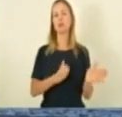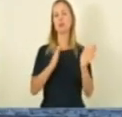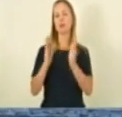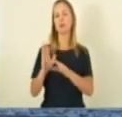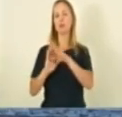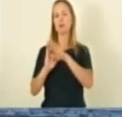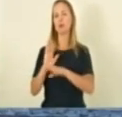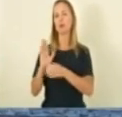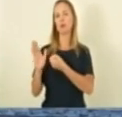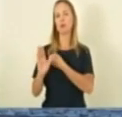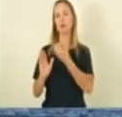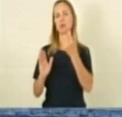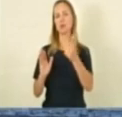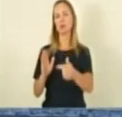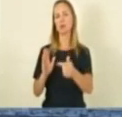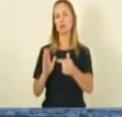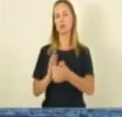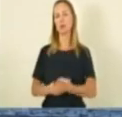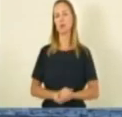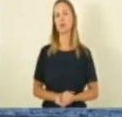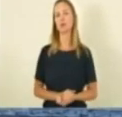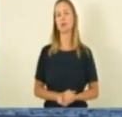ao item número 7.